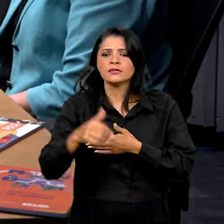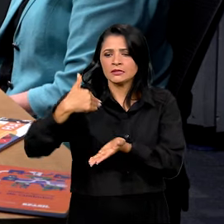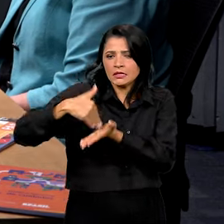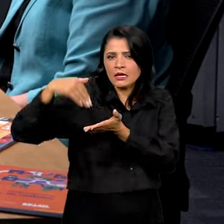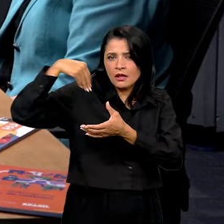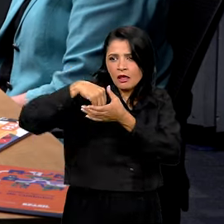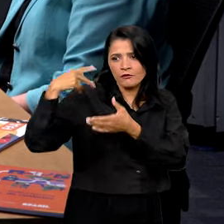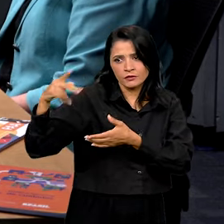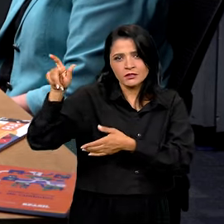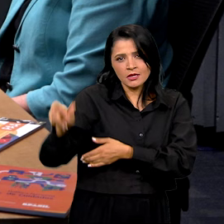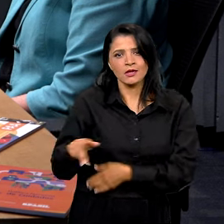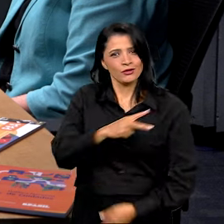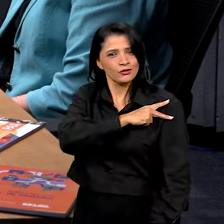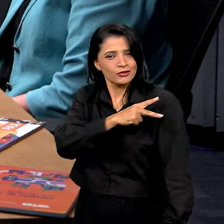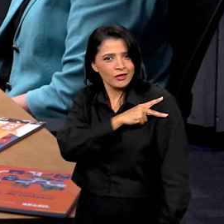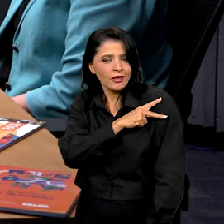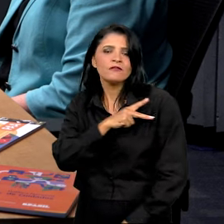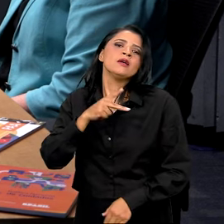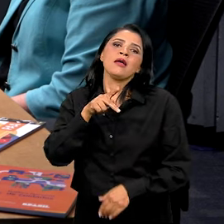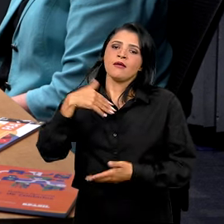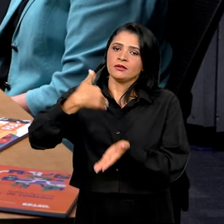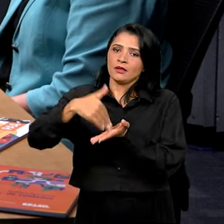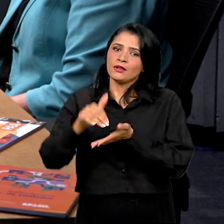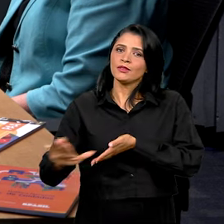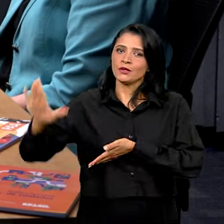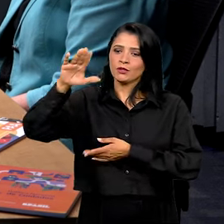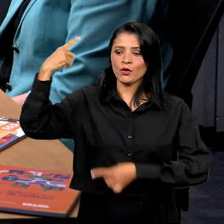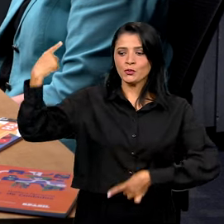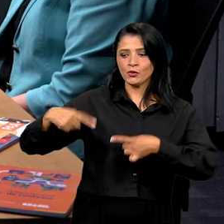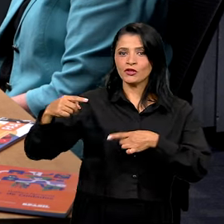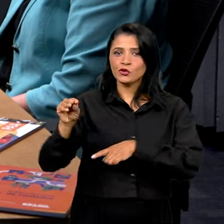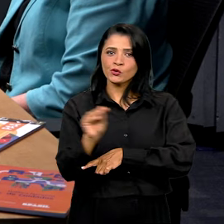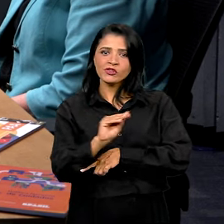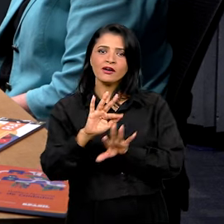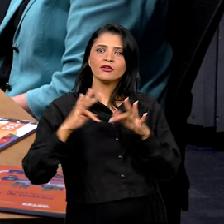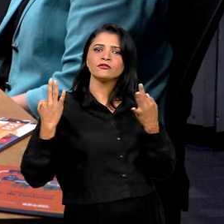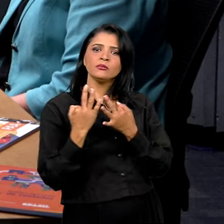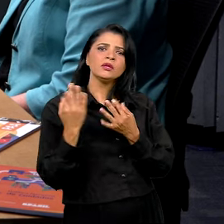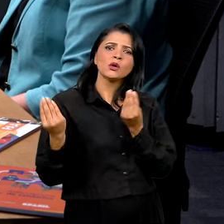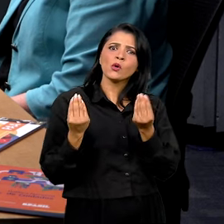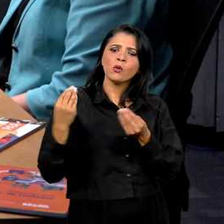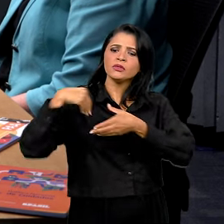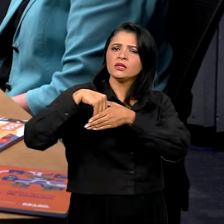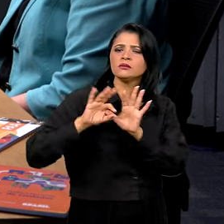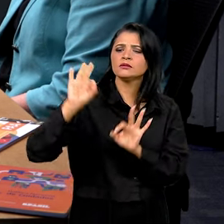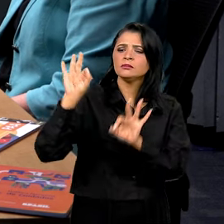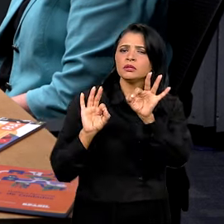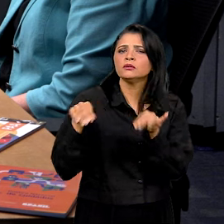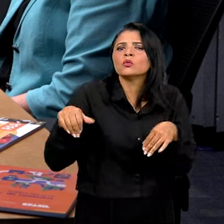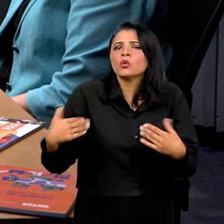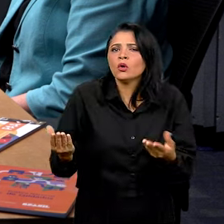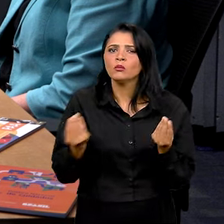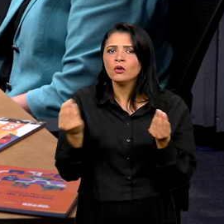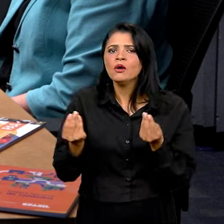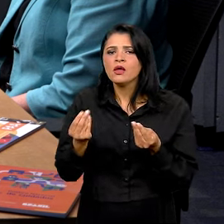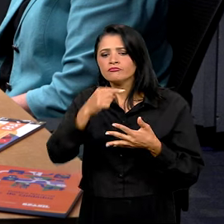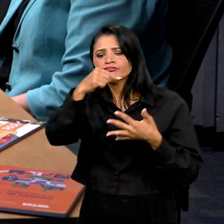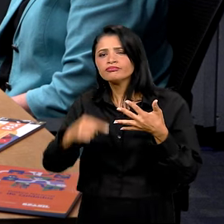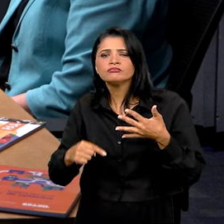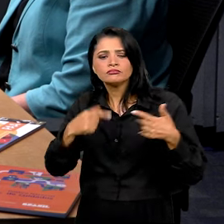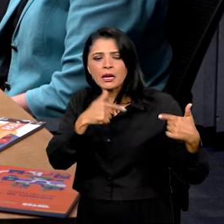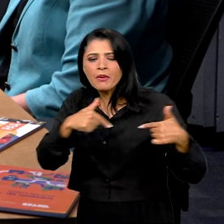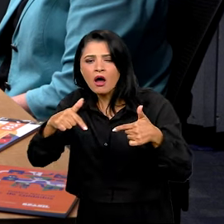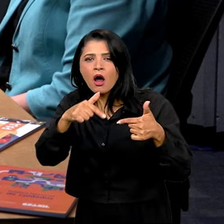chefia lá no MDS que é a secretaria nacional de políticas do cuidado e da família nesse plano e quais as as principais